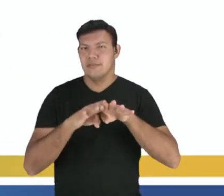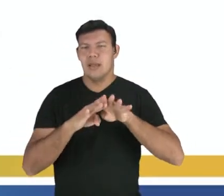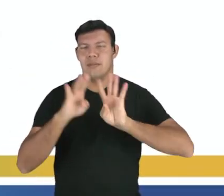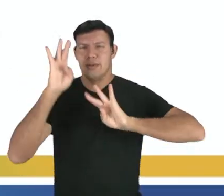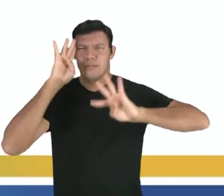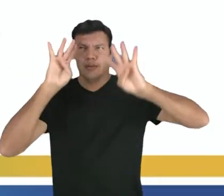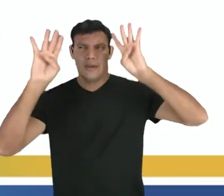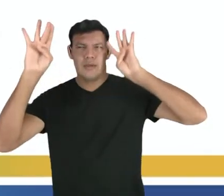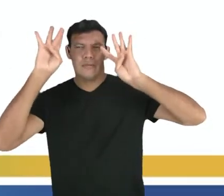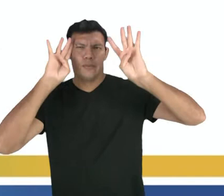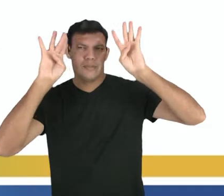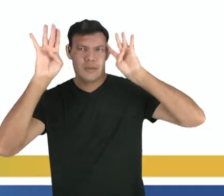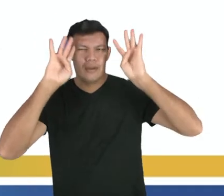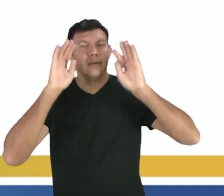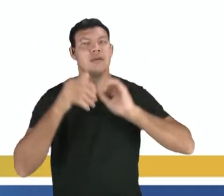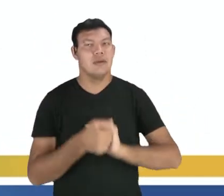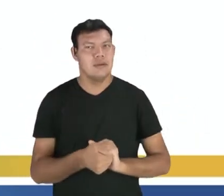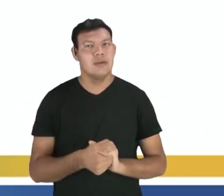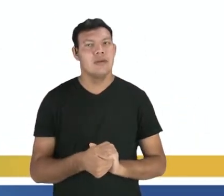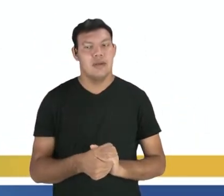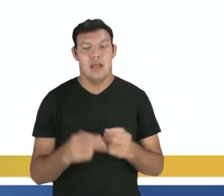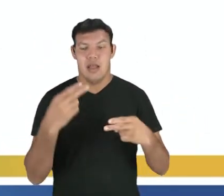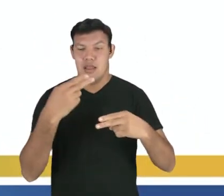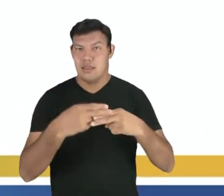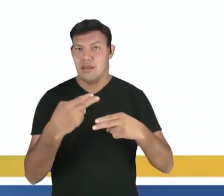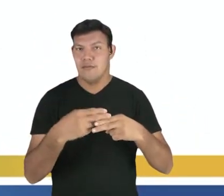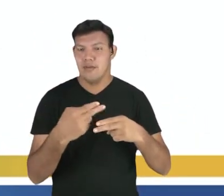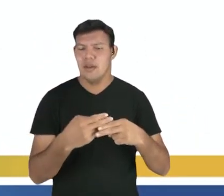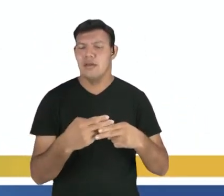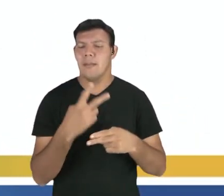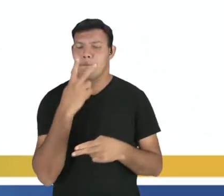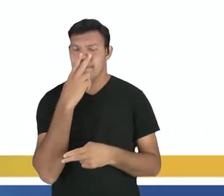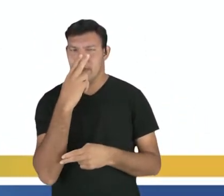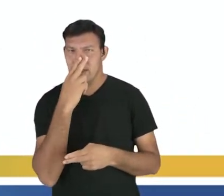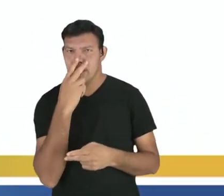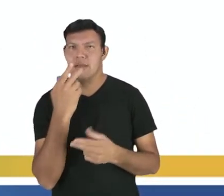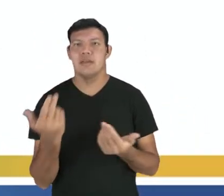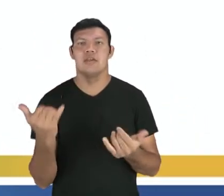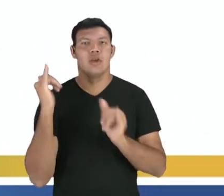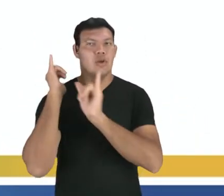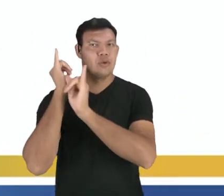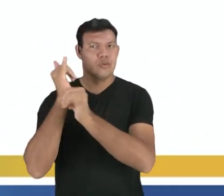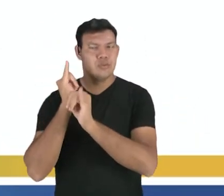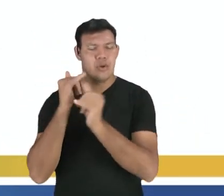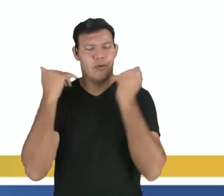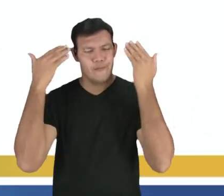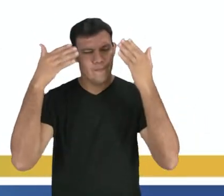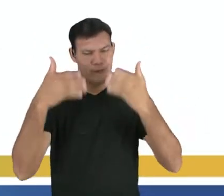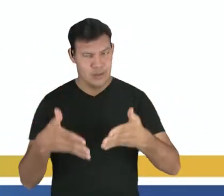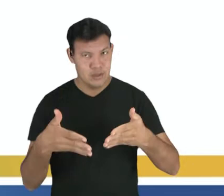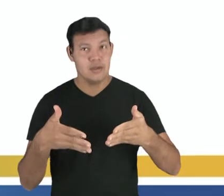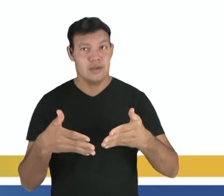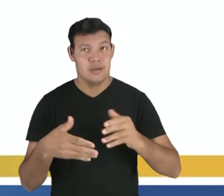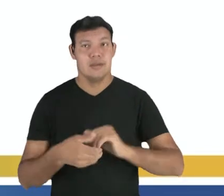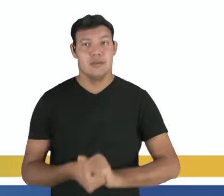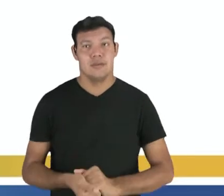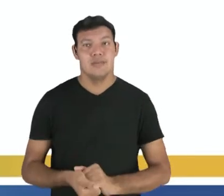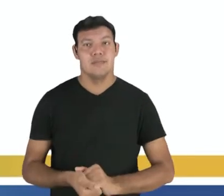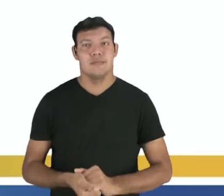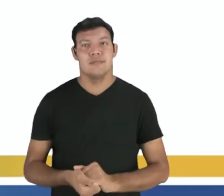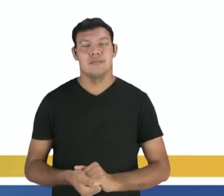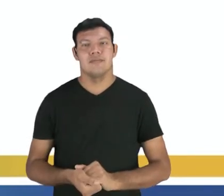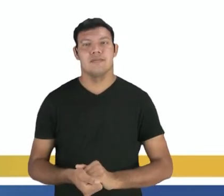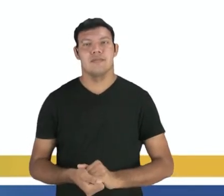como a novela ele né ele é muito menor ele é uma narrativa curta ele também se concentra nele se centra